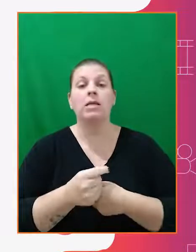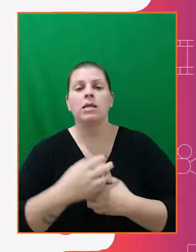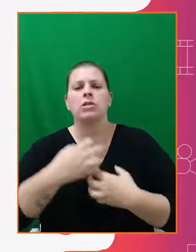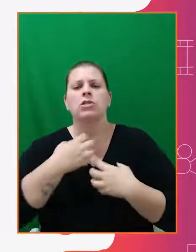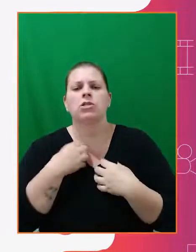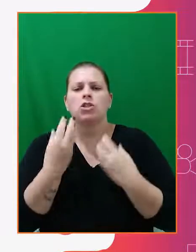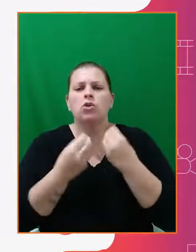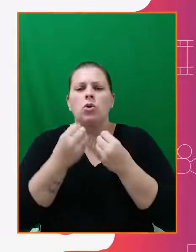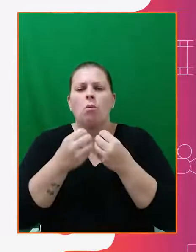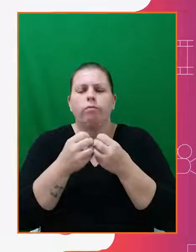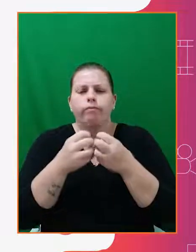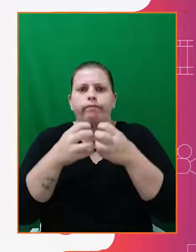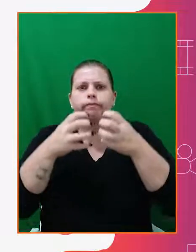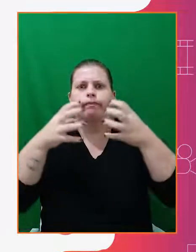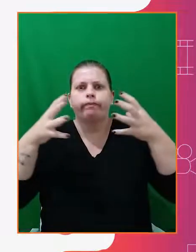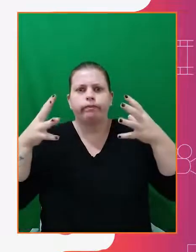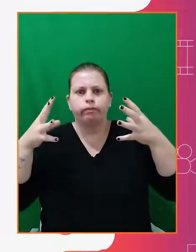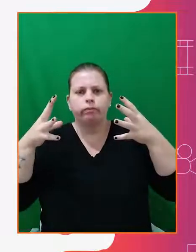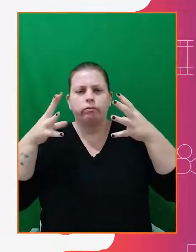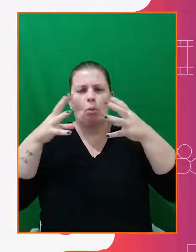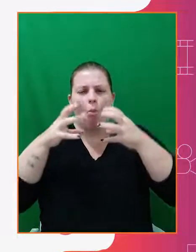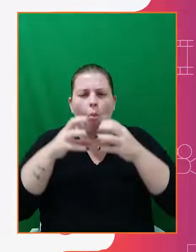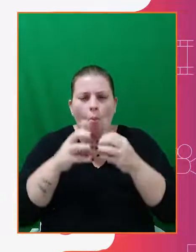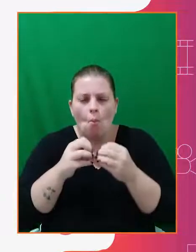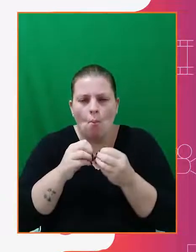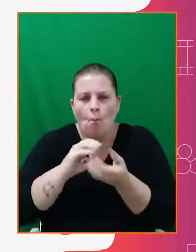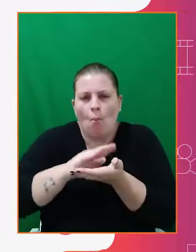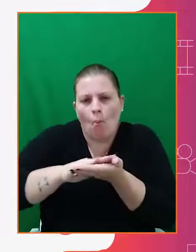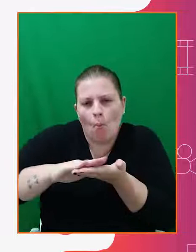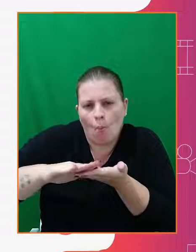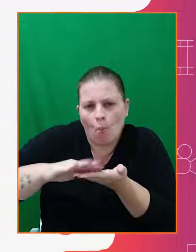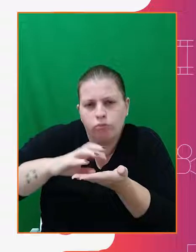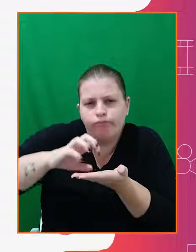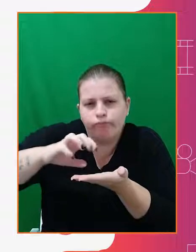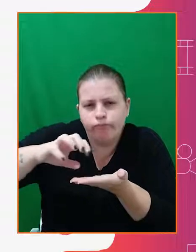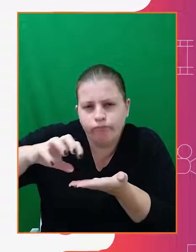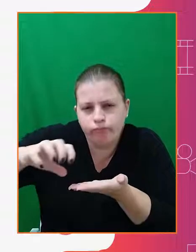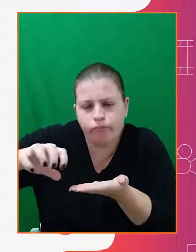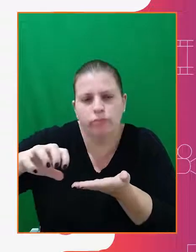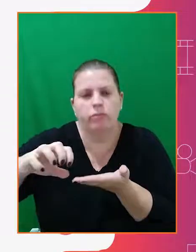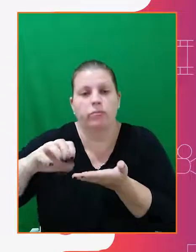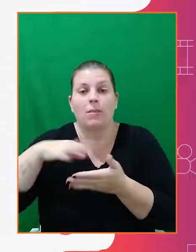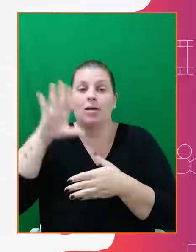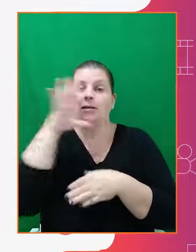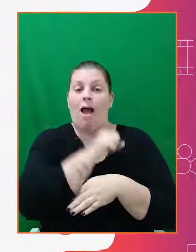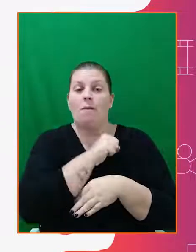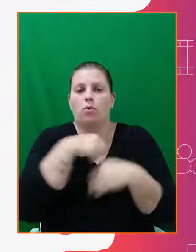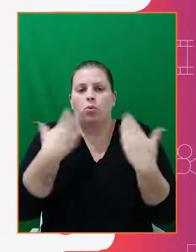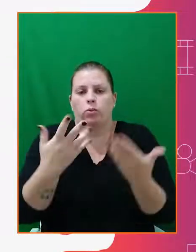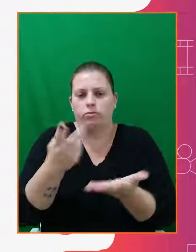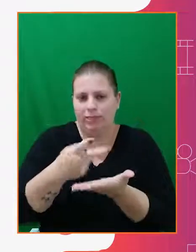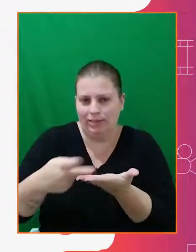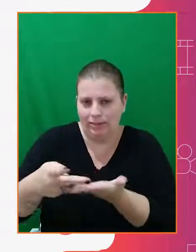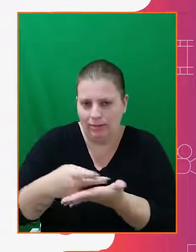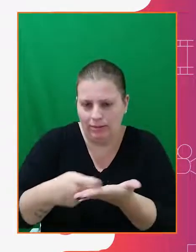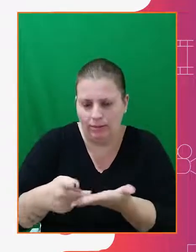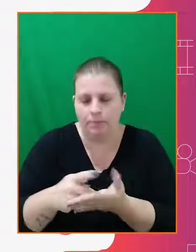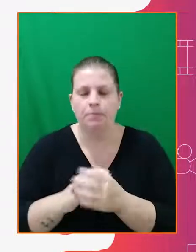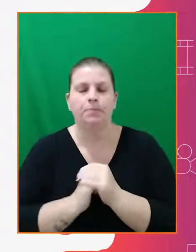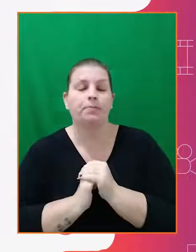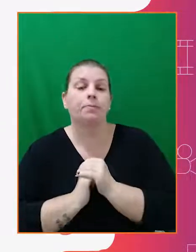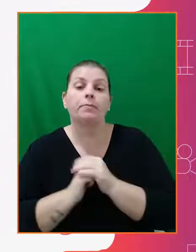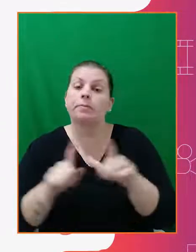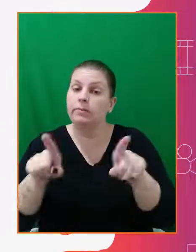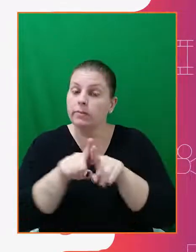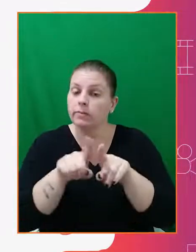ideia de volume e textura de maneira mais rápida quando nós desenhamos. Mas elas também